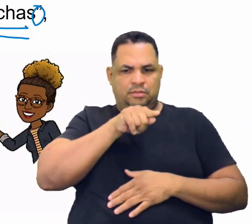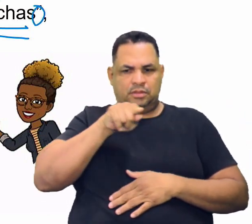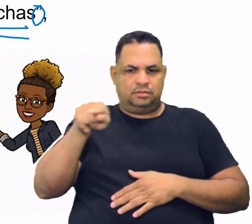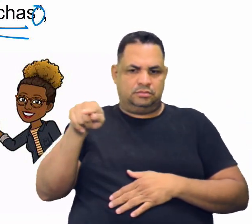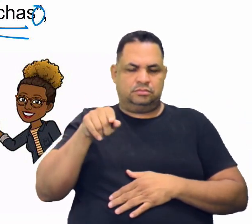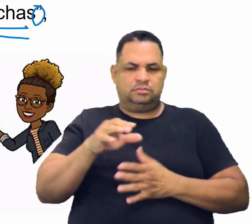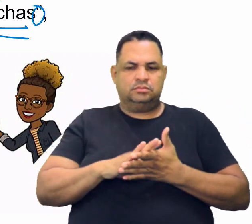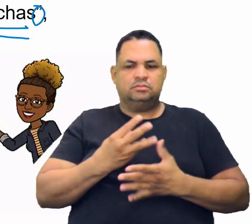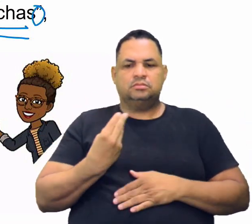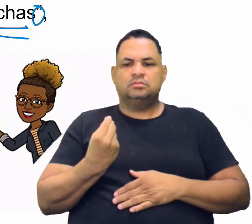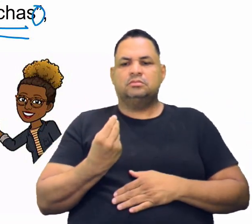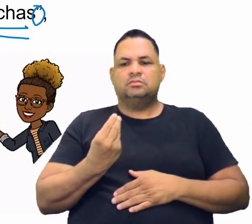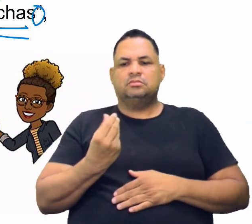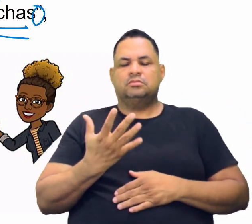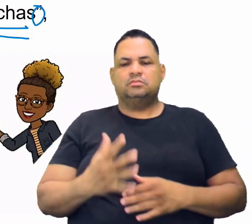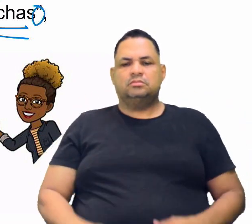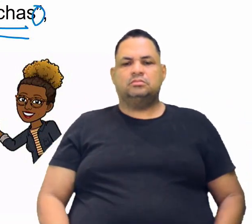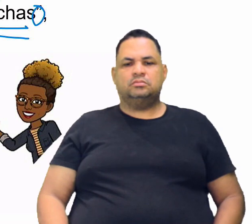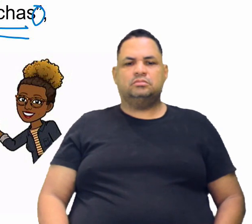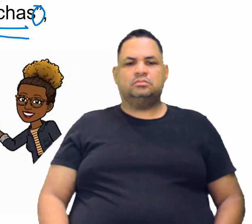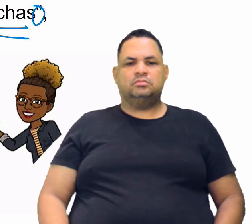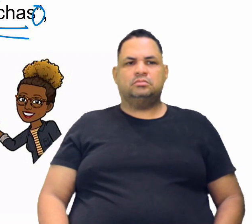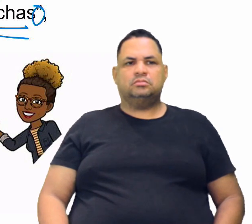a pluralização.